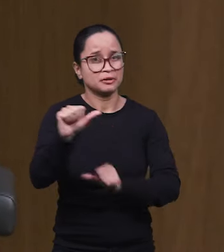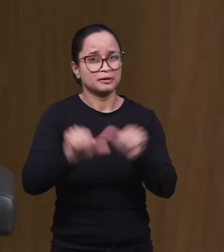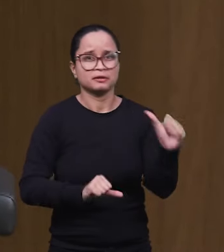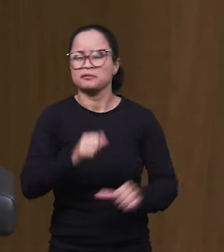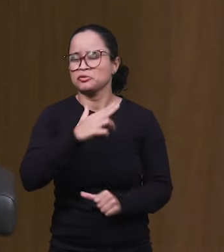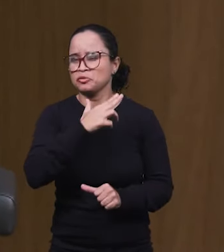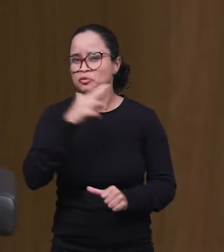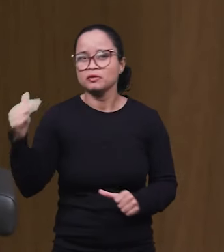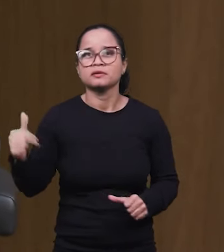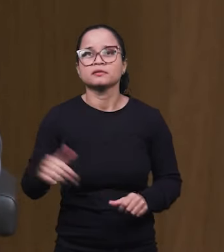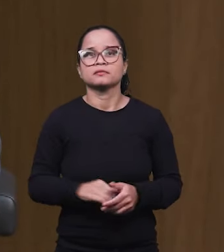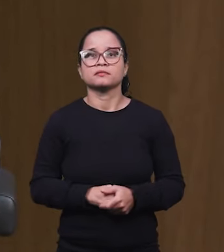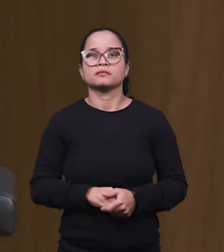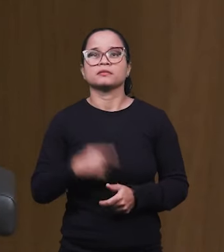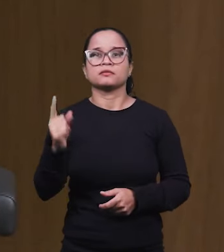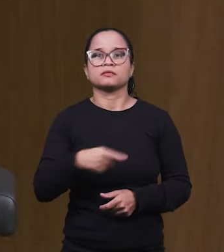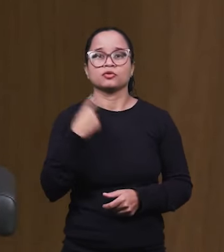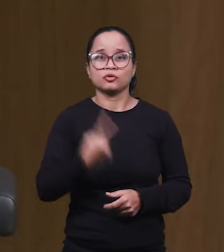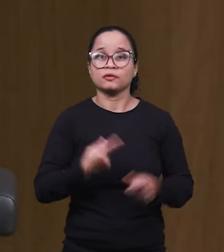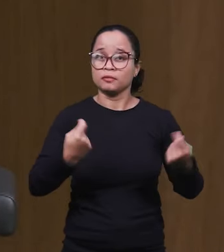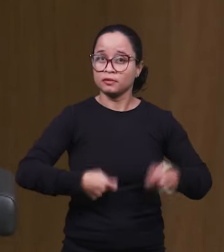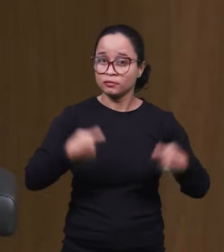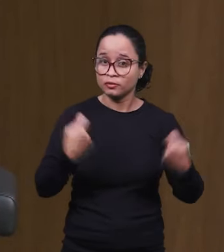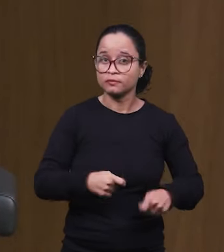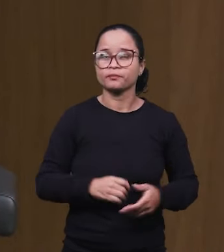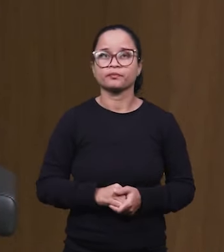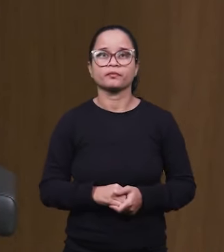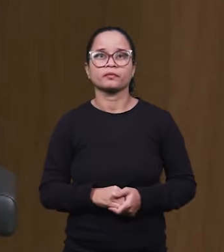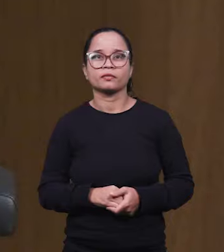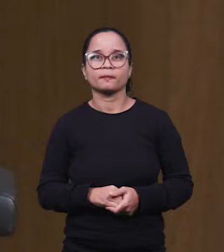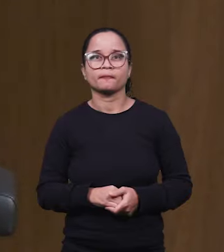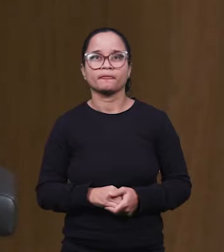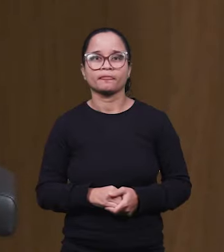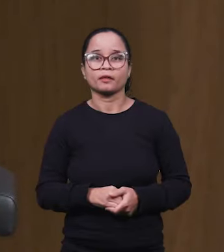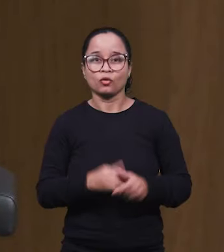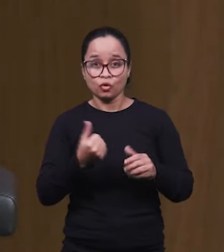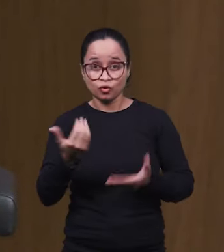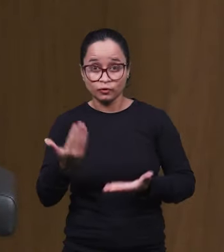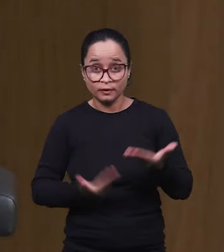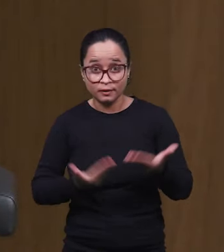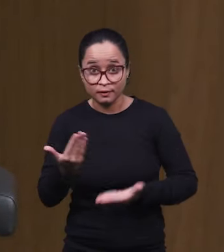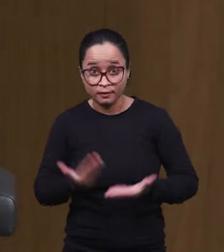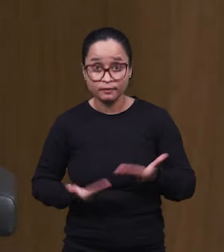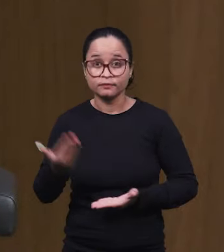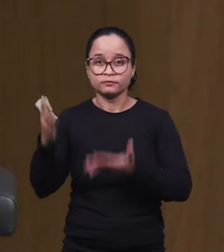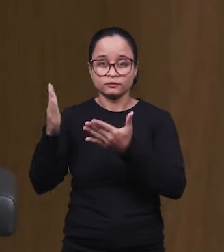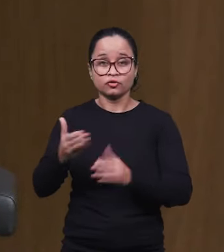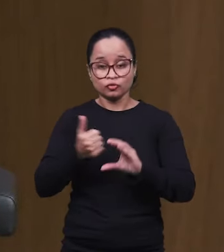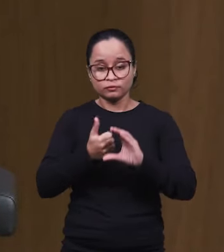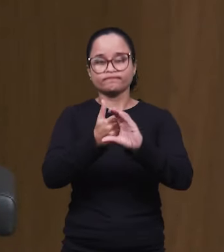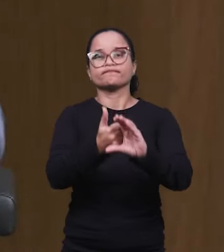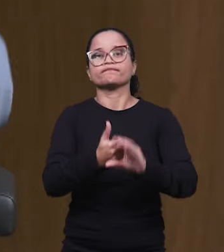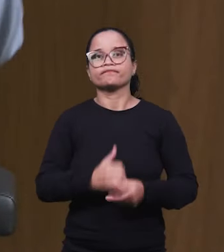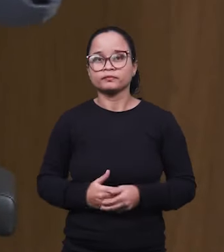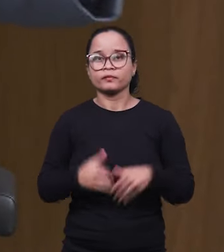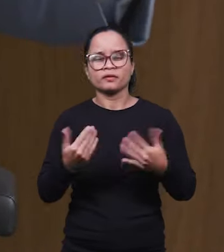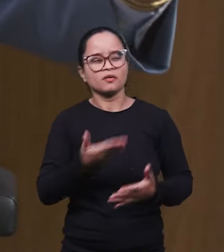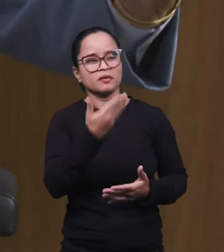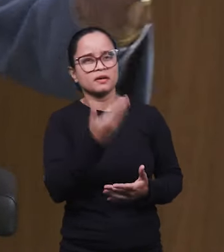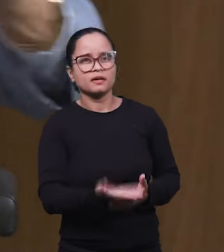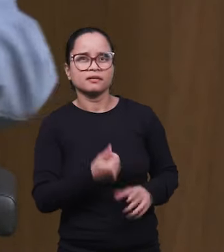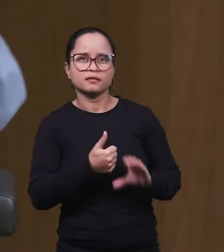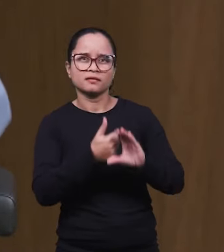não vai mudar nunca. Nós temos que mudar a forma de vida dos cristãos e do cristianismo. Então, esse